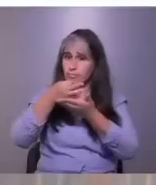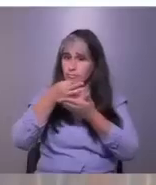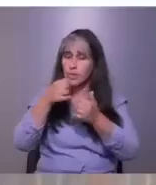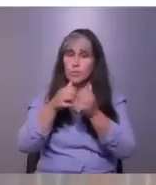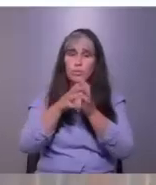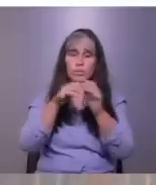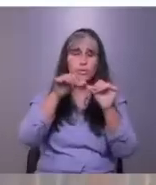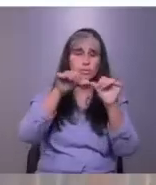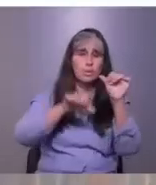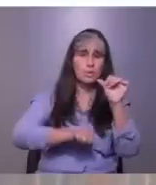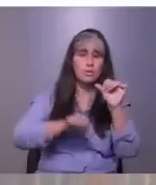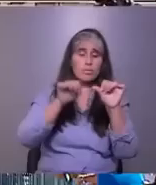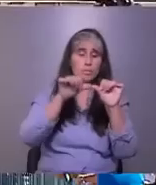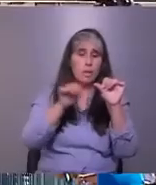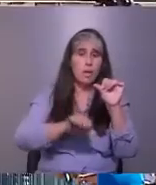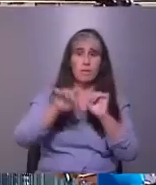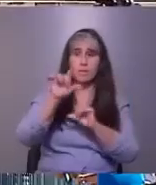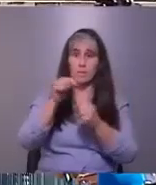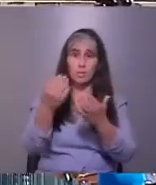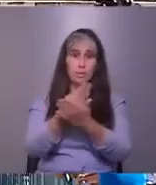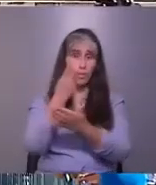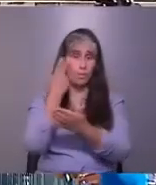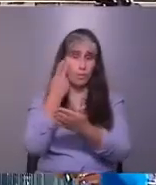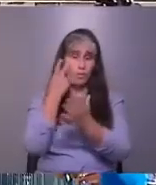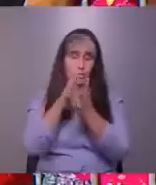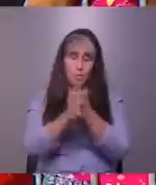e do pão vivo, oremos.